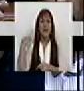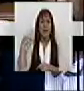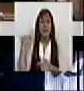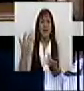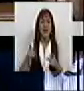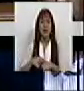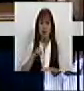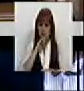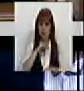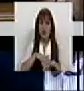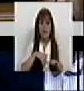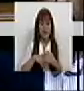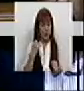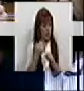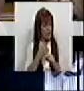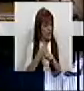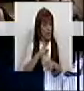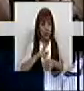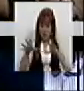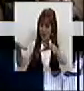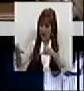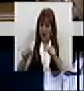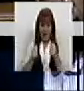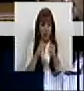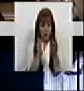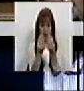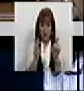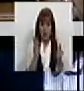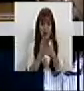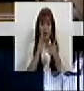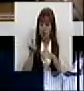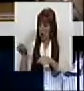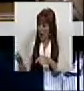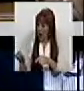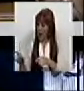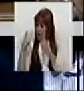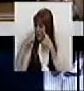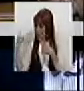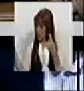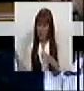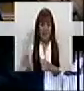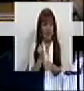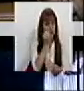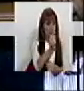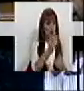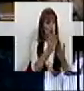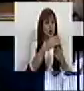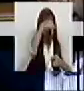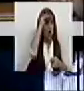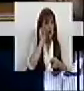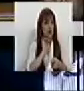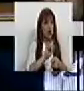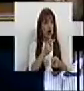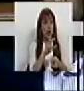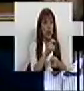Caparica. E nós poderíamos fazer o exercício, que era agarrarem todos os alunos da Escola do Monte da Caparica e colocá-los no Colégio de Nossa